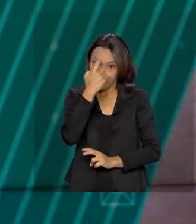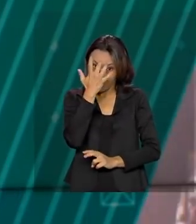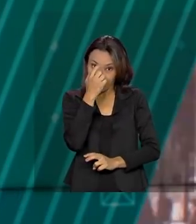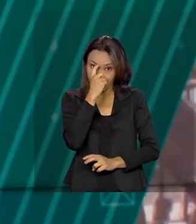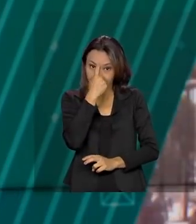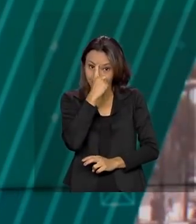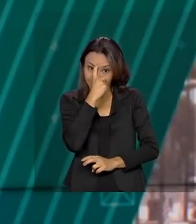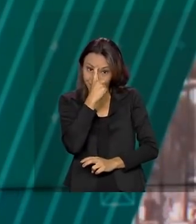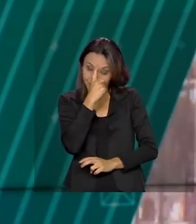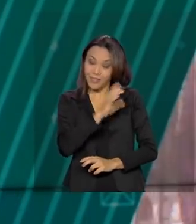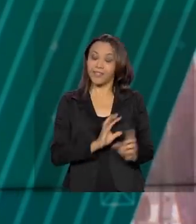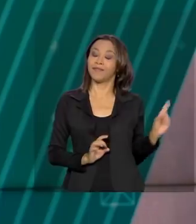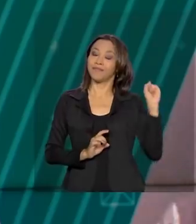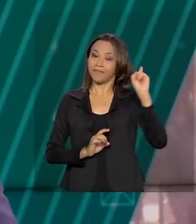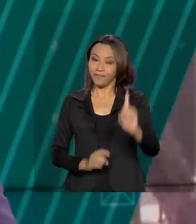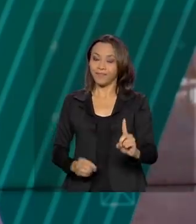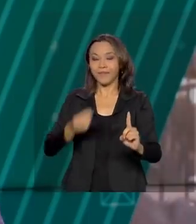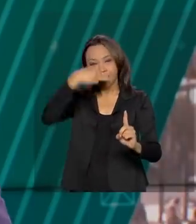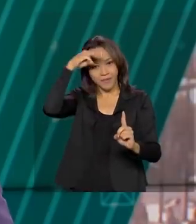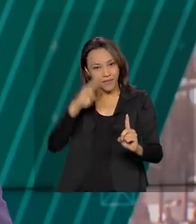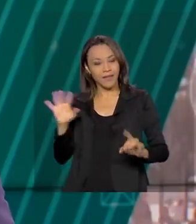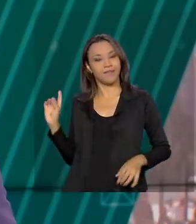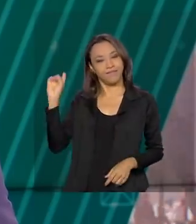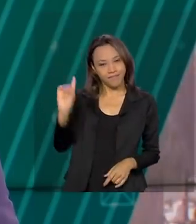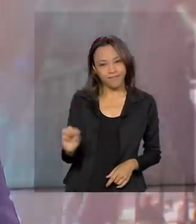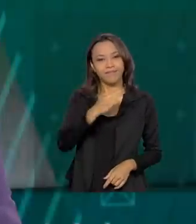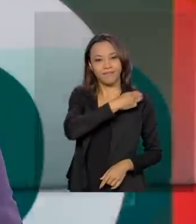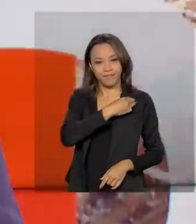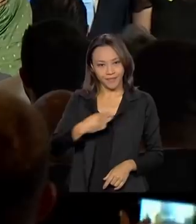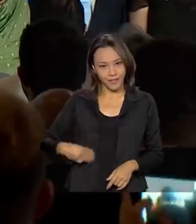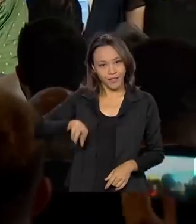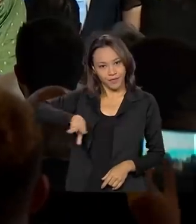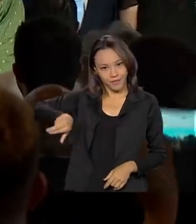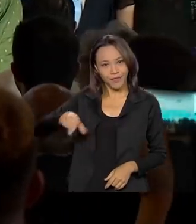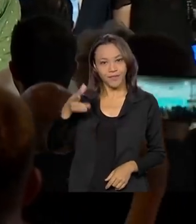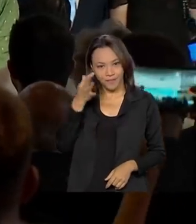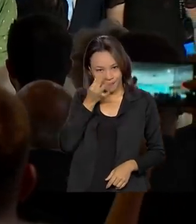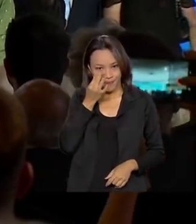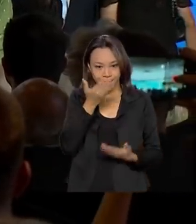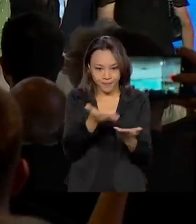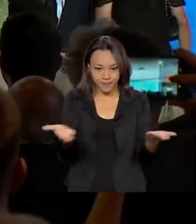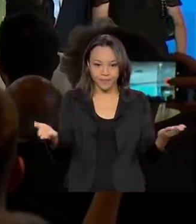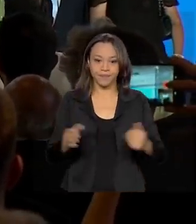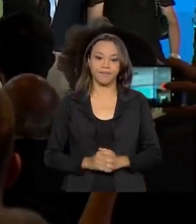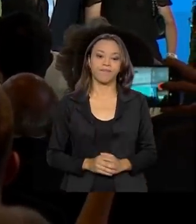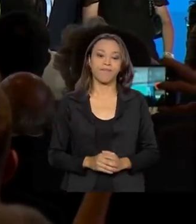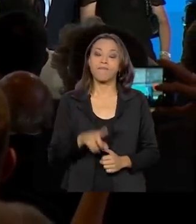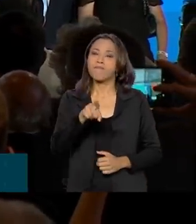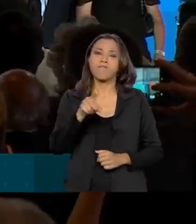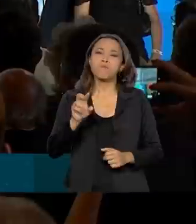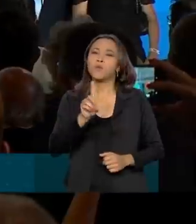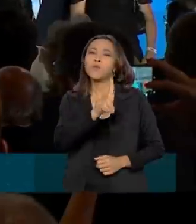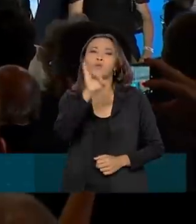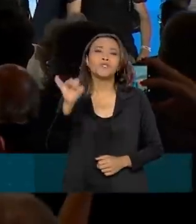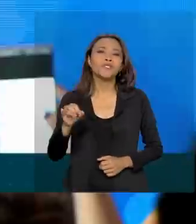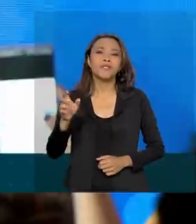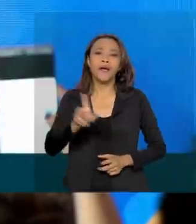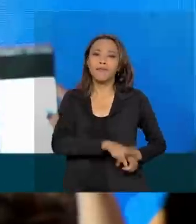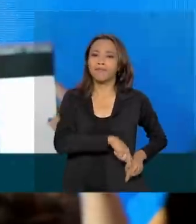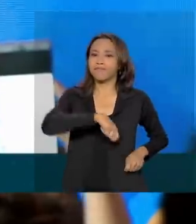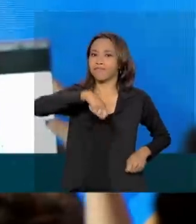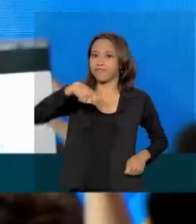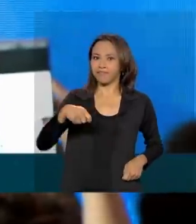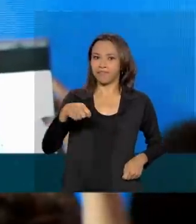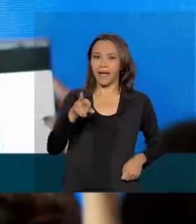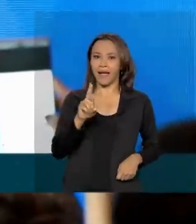Michelle bolsonaro e ministros de estado também estiveram presentes e a cerimônia marcou o dia da República da Índia